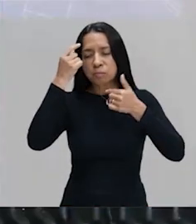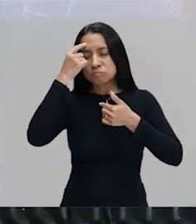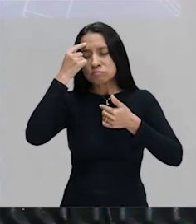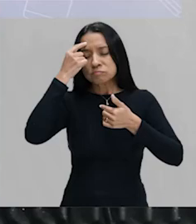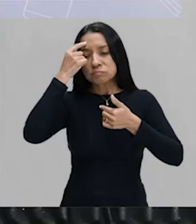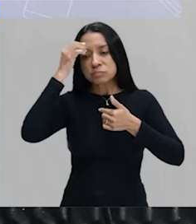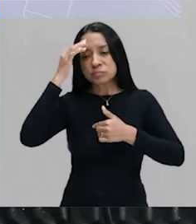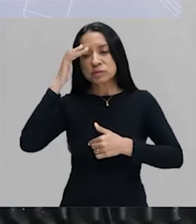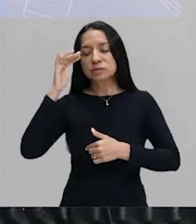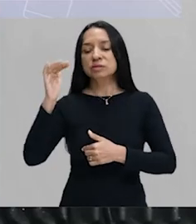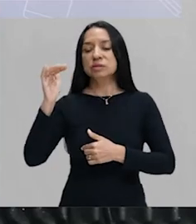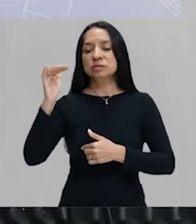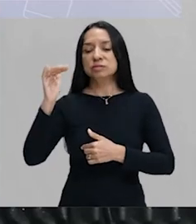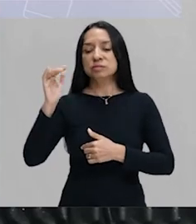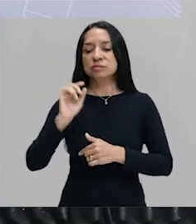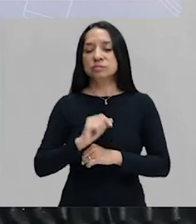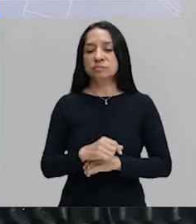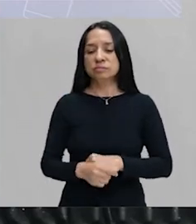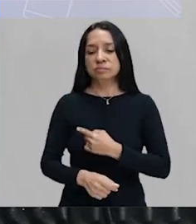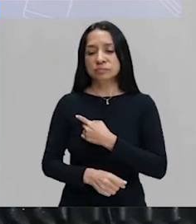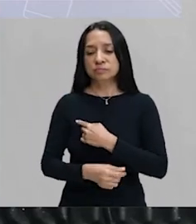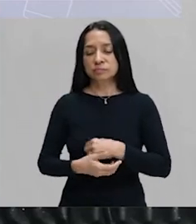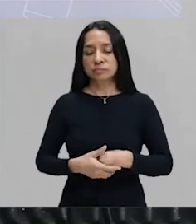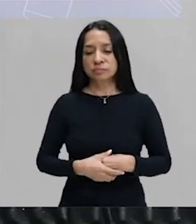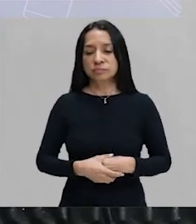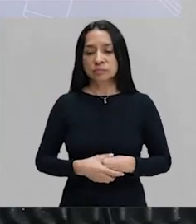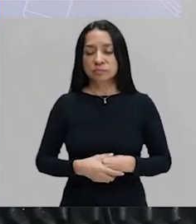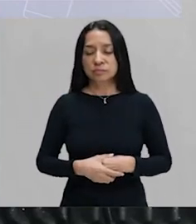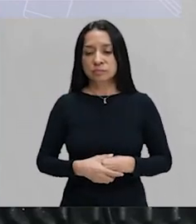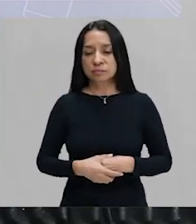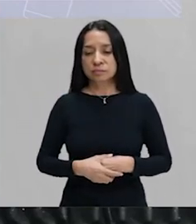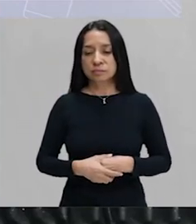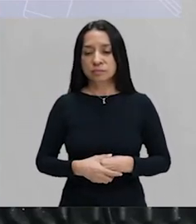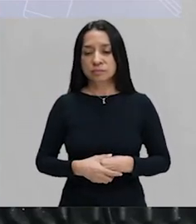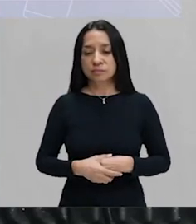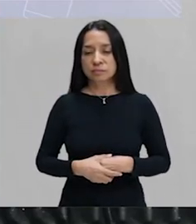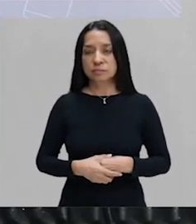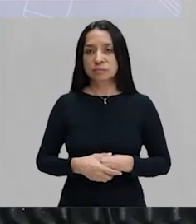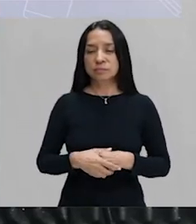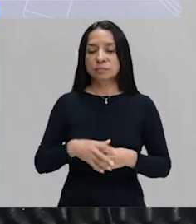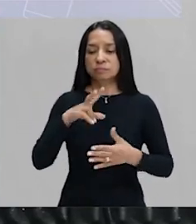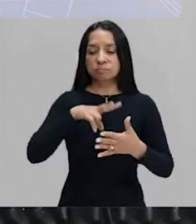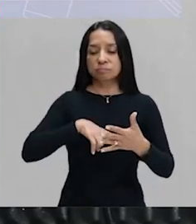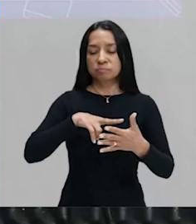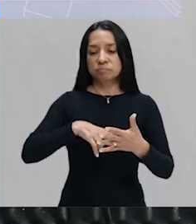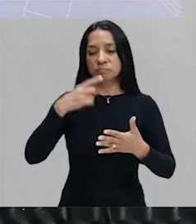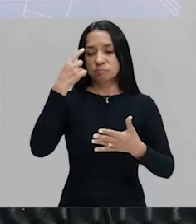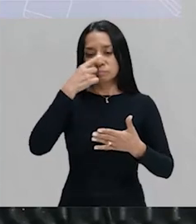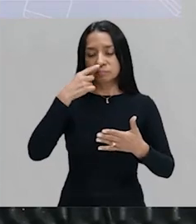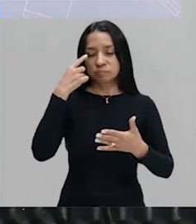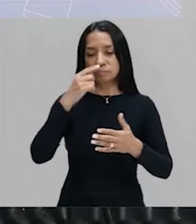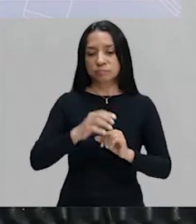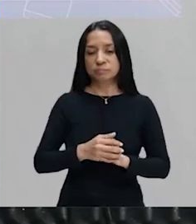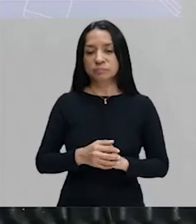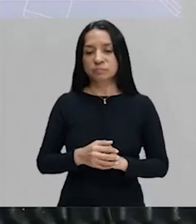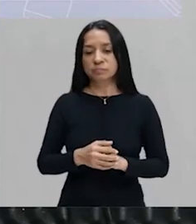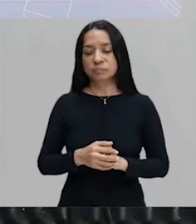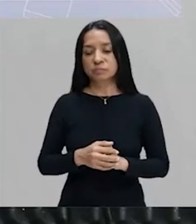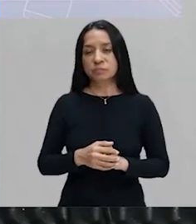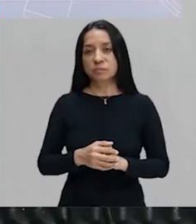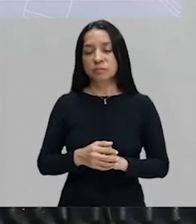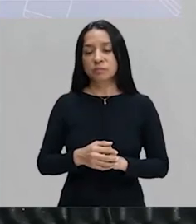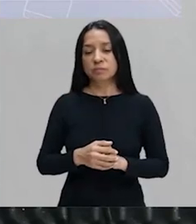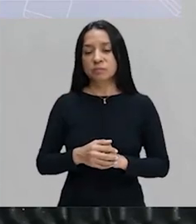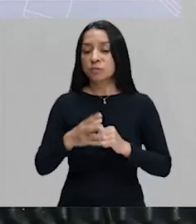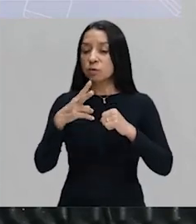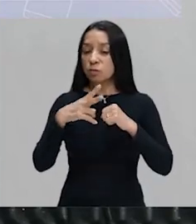reflexivo. Com el verbo estar, podemos expressar estados, tá? Então,